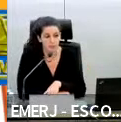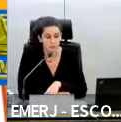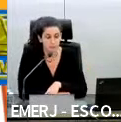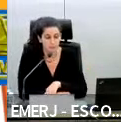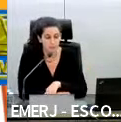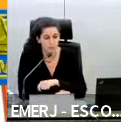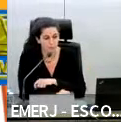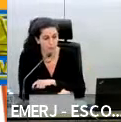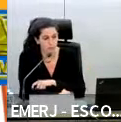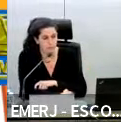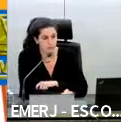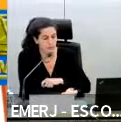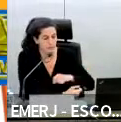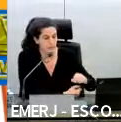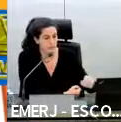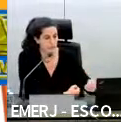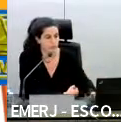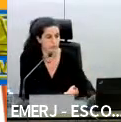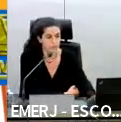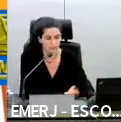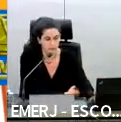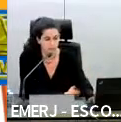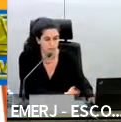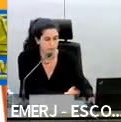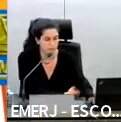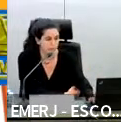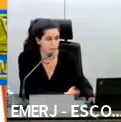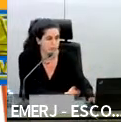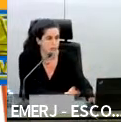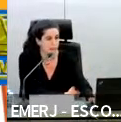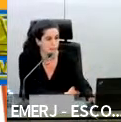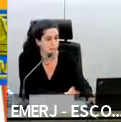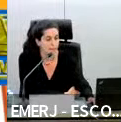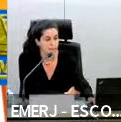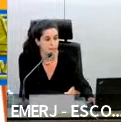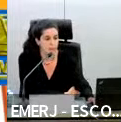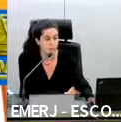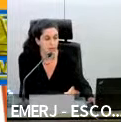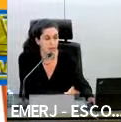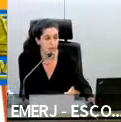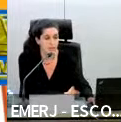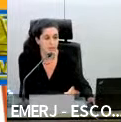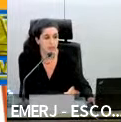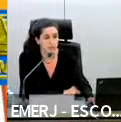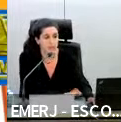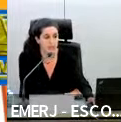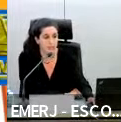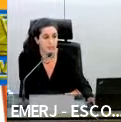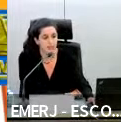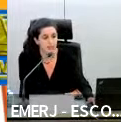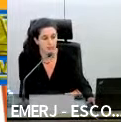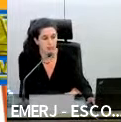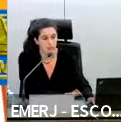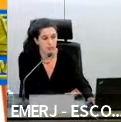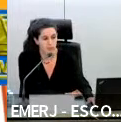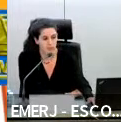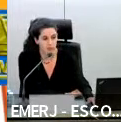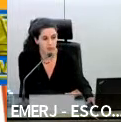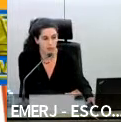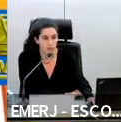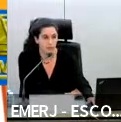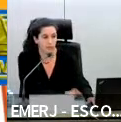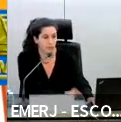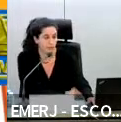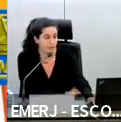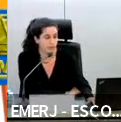reforçou antigos obstáculos no acesso à justiça a mulheres em situação de violência. Então, a gente pesquisou 76 atas